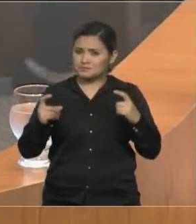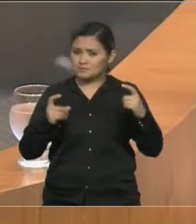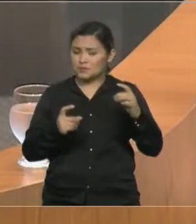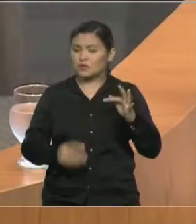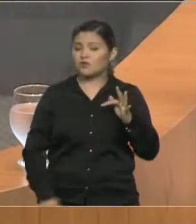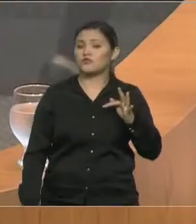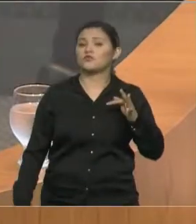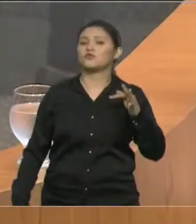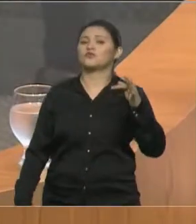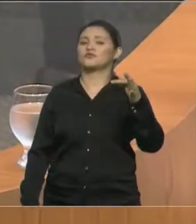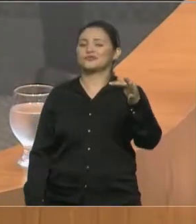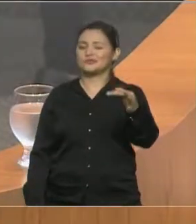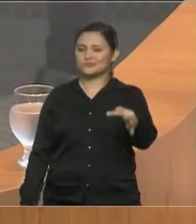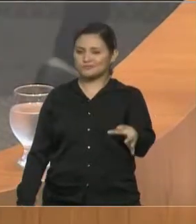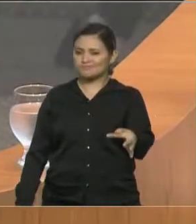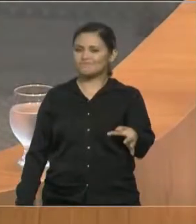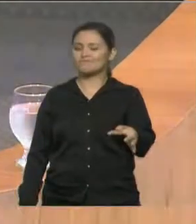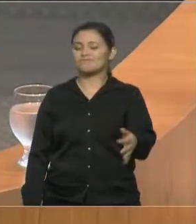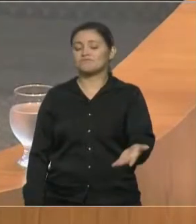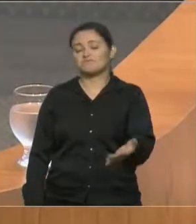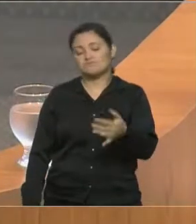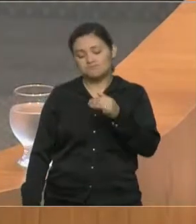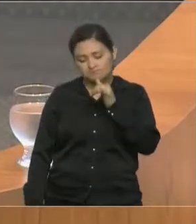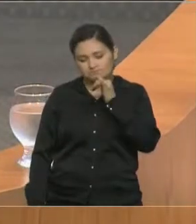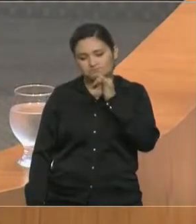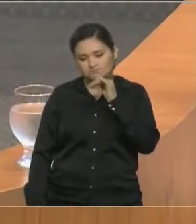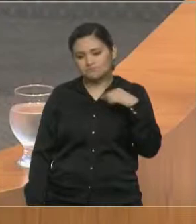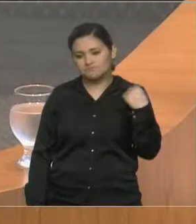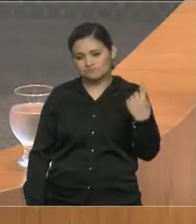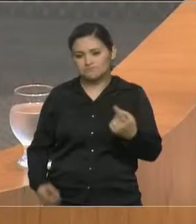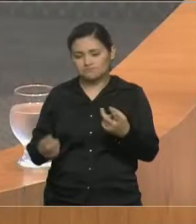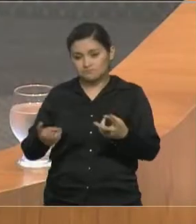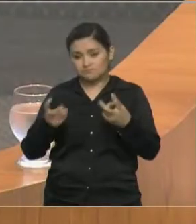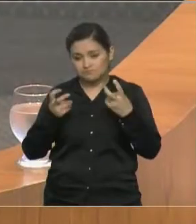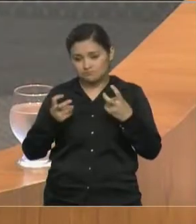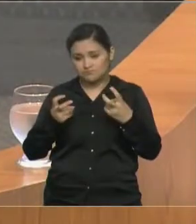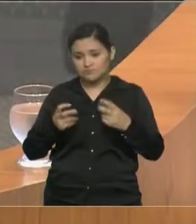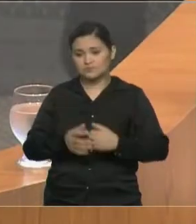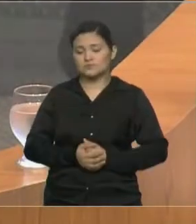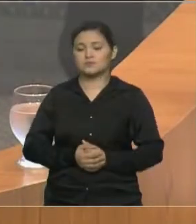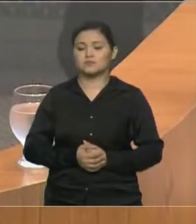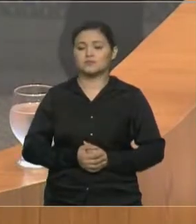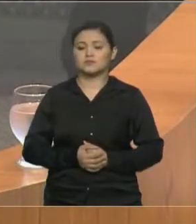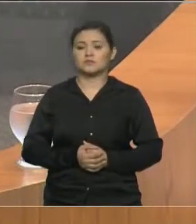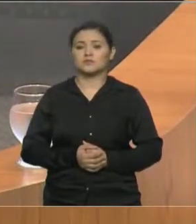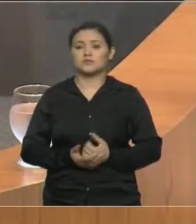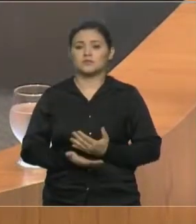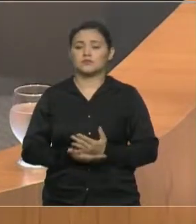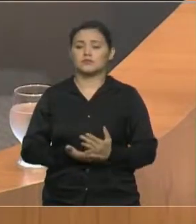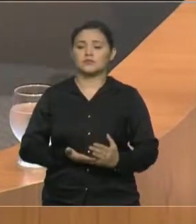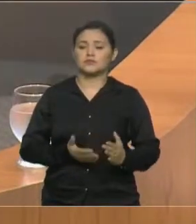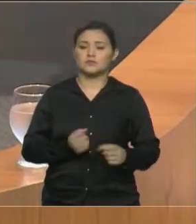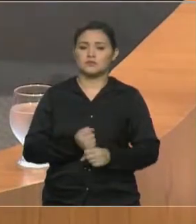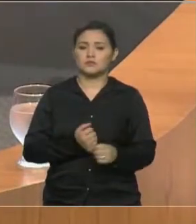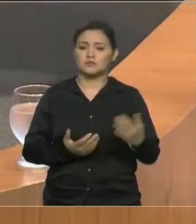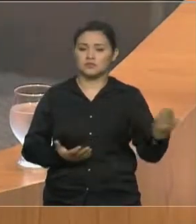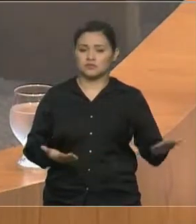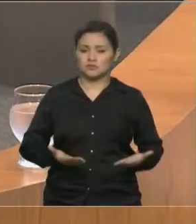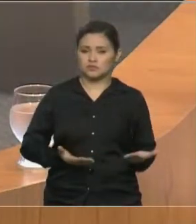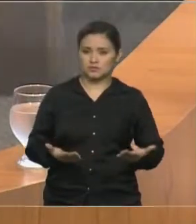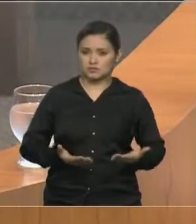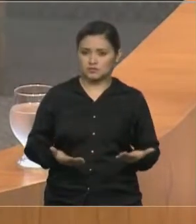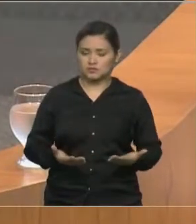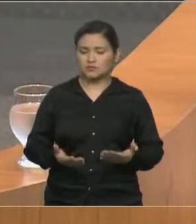futuro. Infelizmente, nós percebemos, do início do ano para cá, diversas